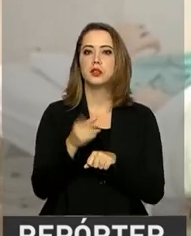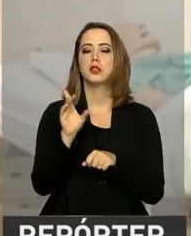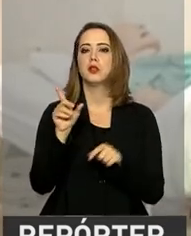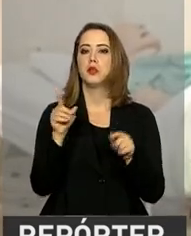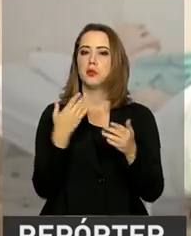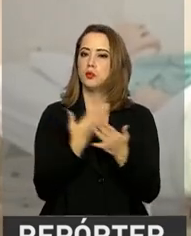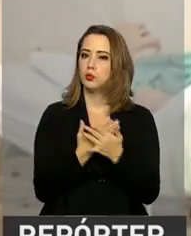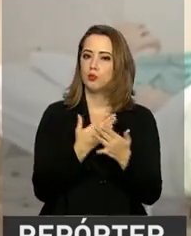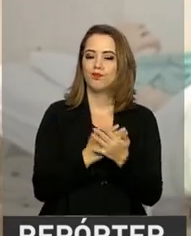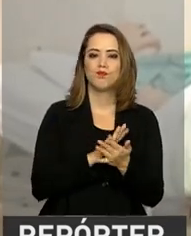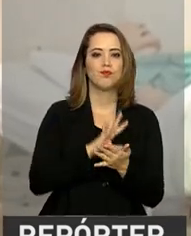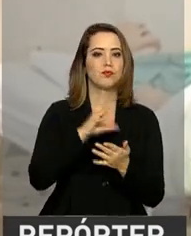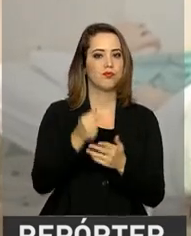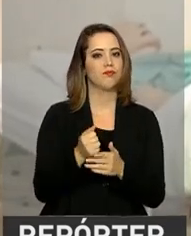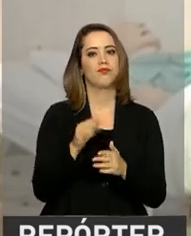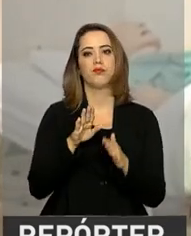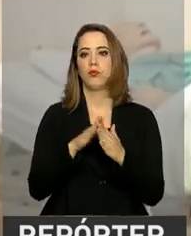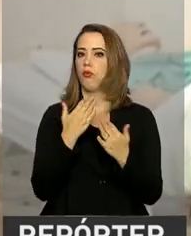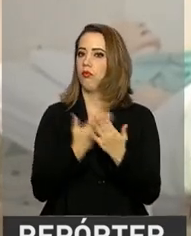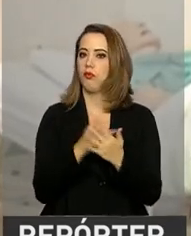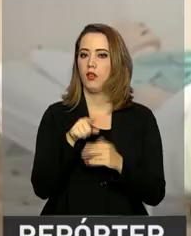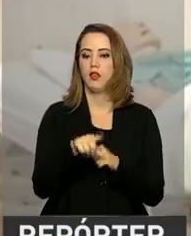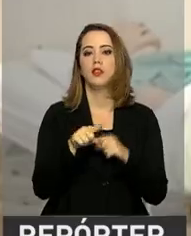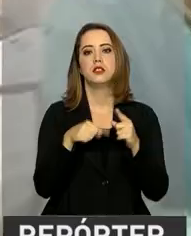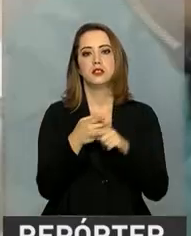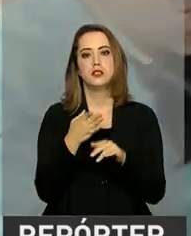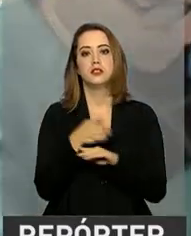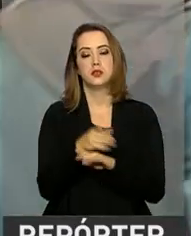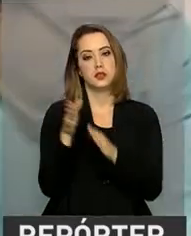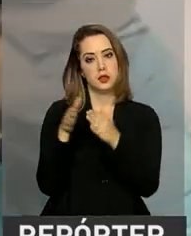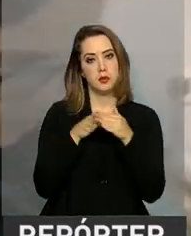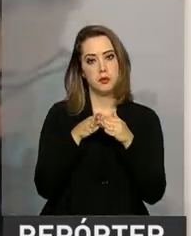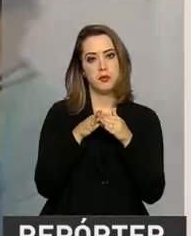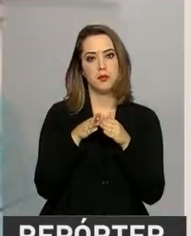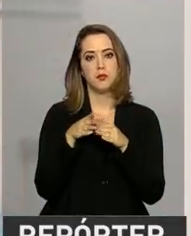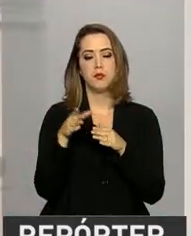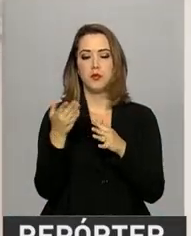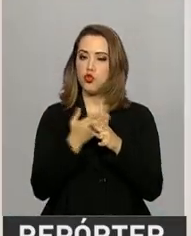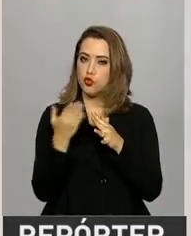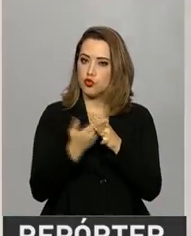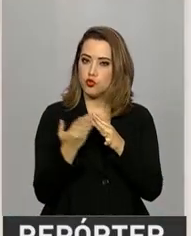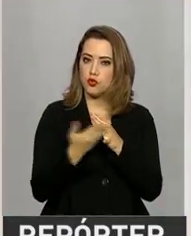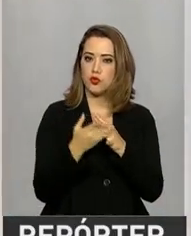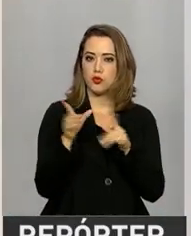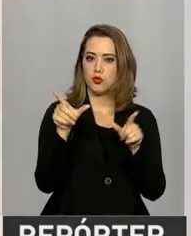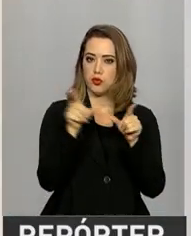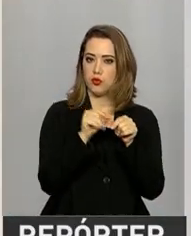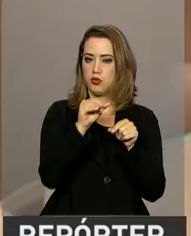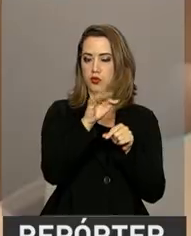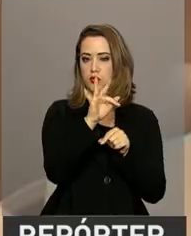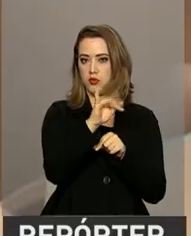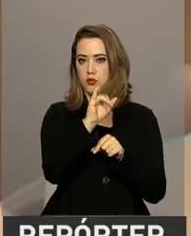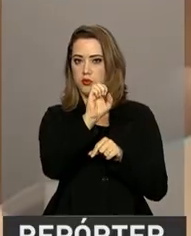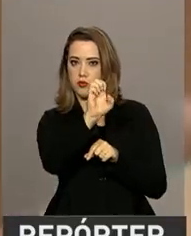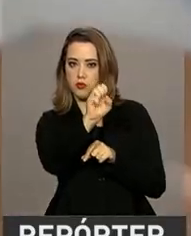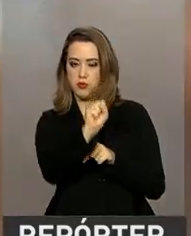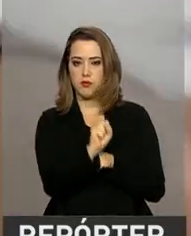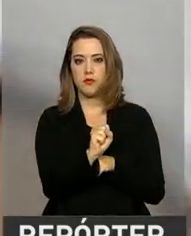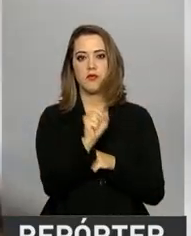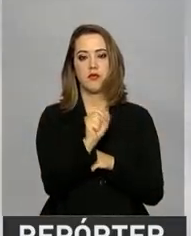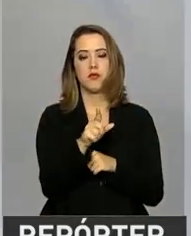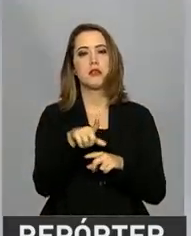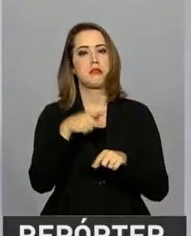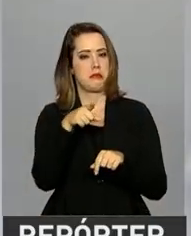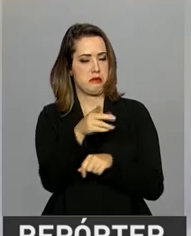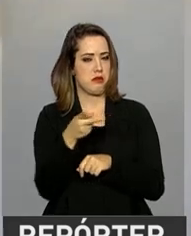cursinho larguei tudo passei aqui e pedi o Fi e é assim mesmo que ela gosta de passar o tempo treinando e